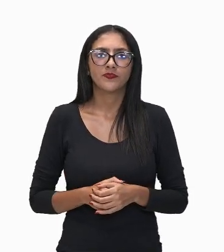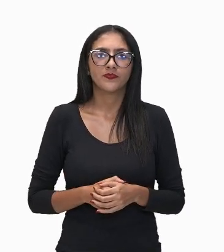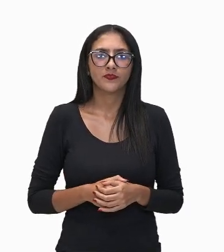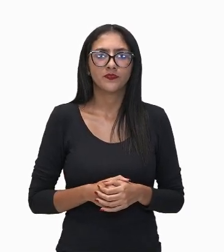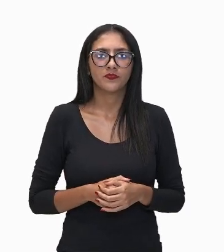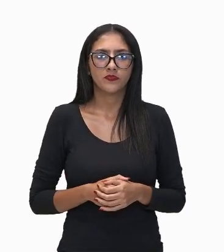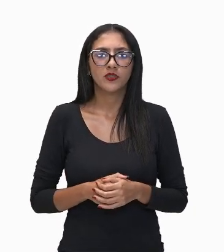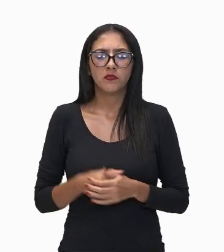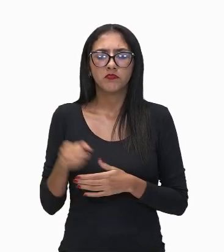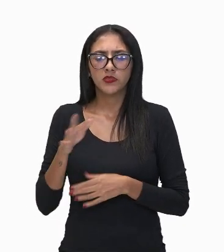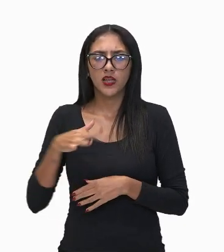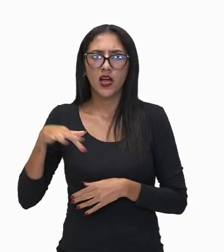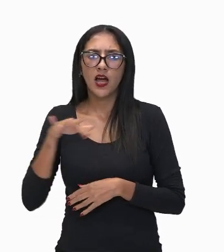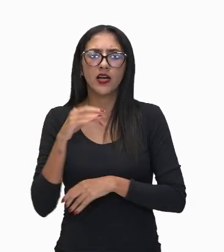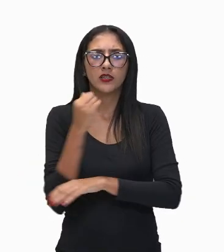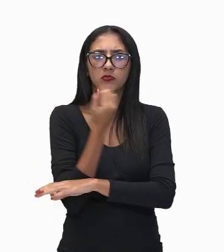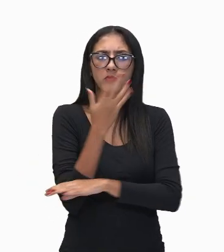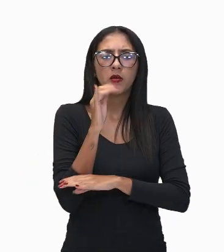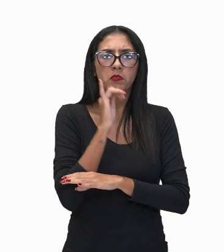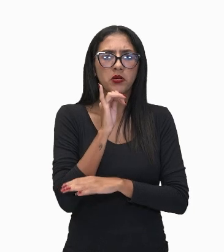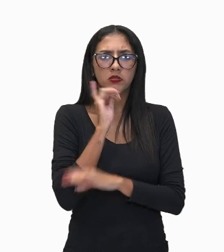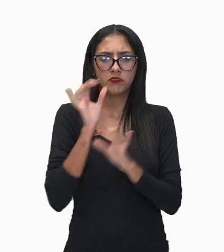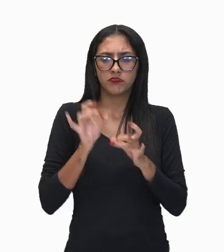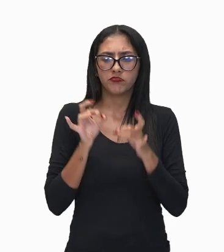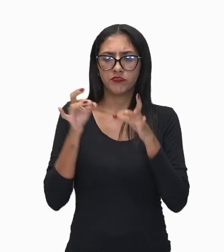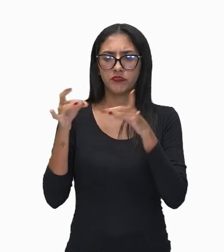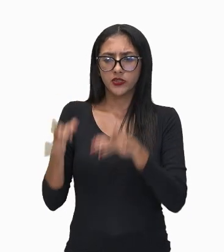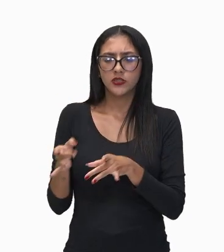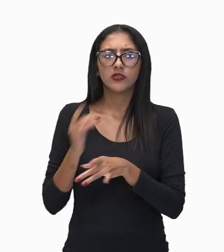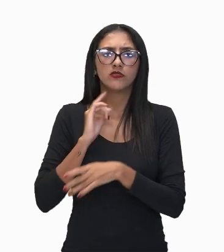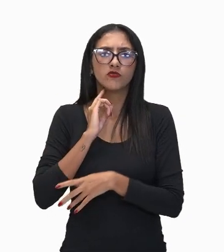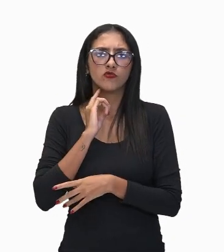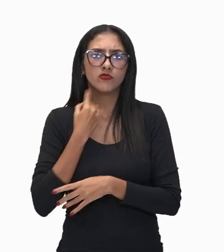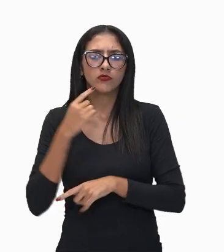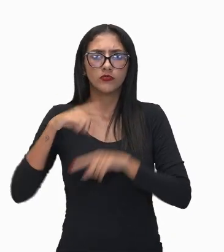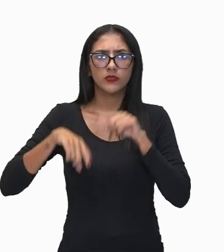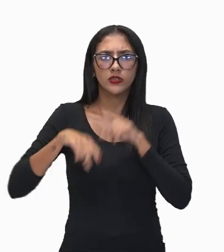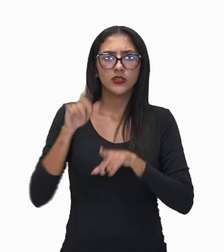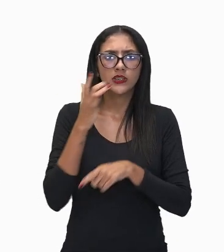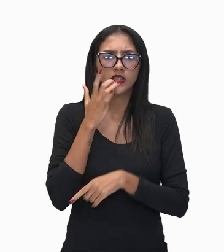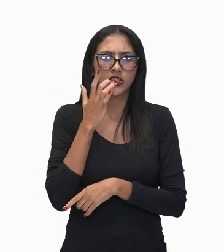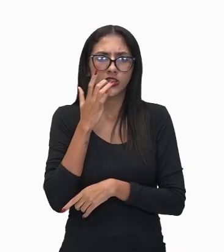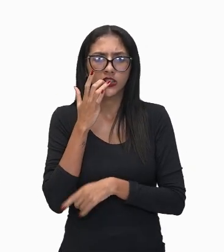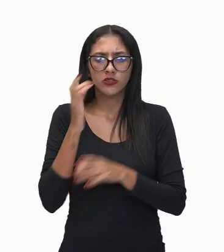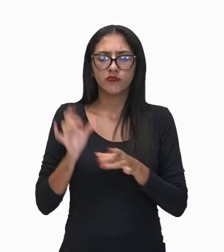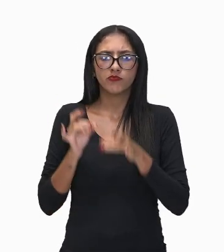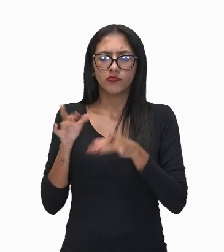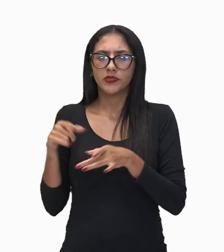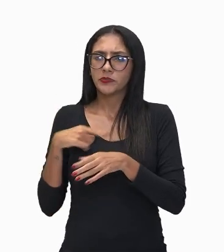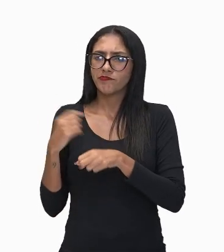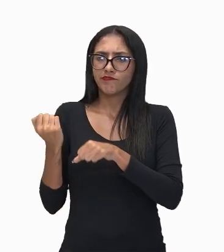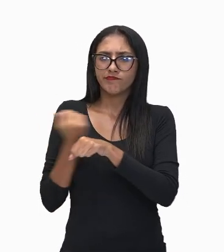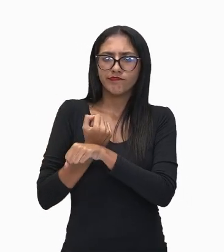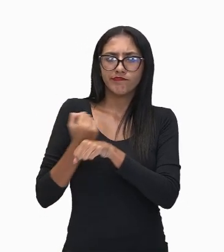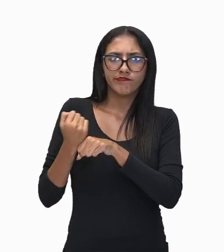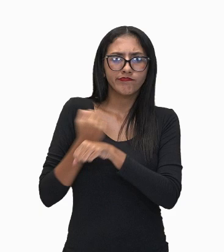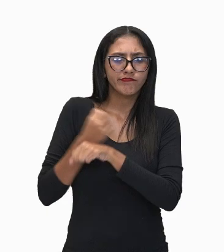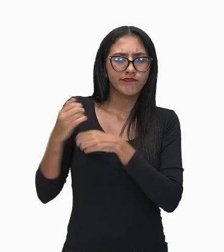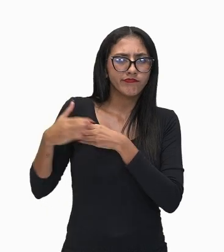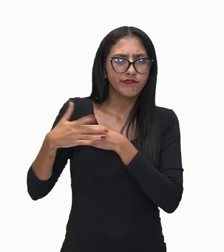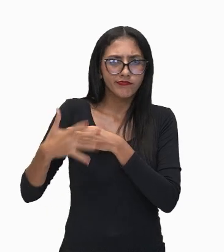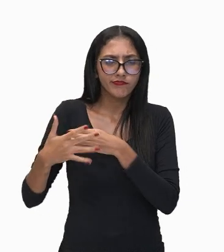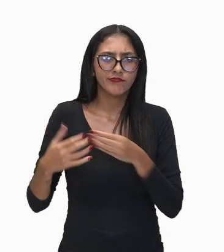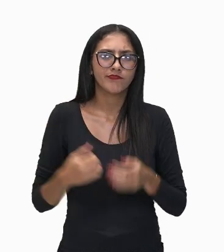na natureza, quando jogados de forma errada, né, eles vão durar ali de 30